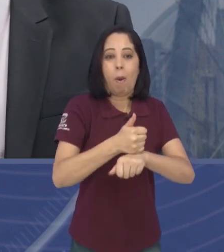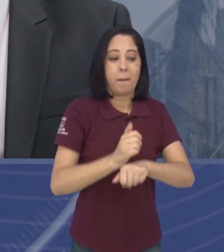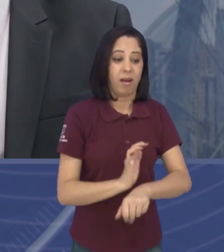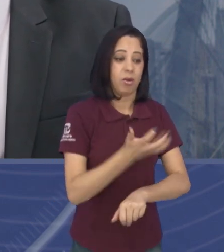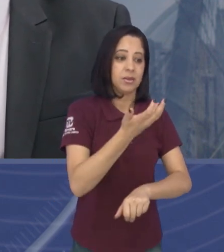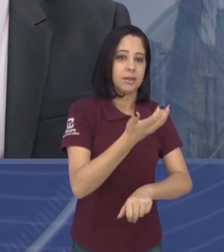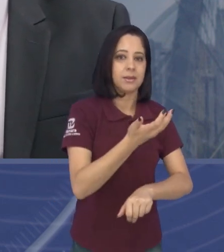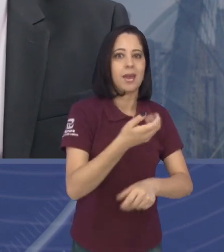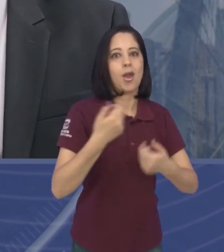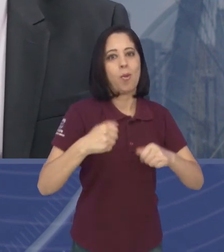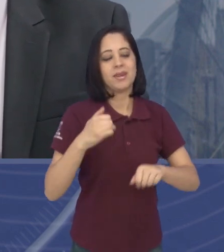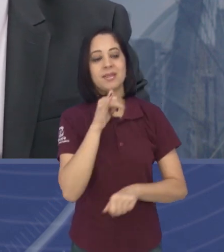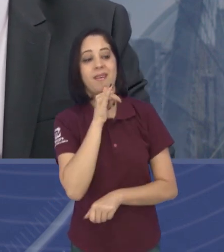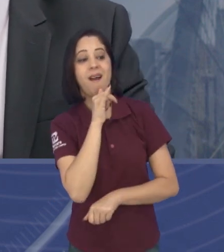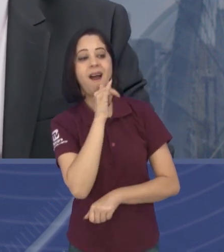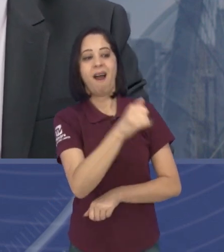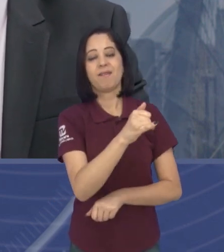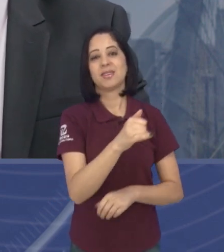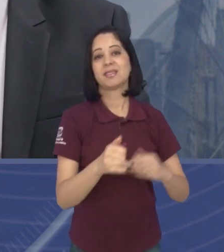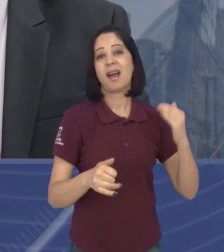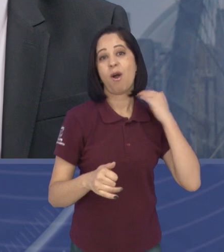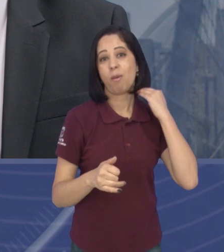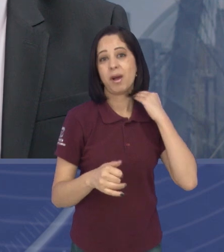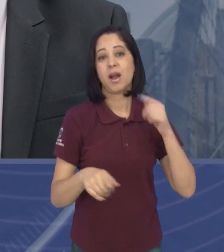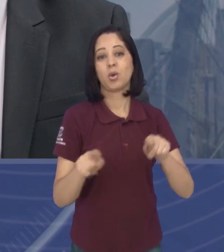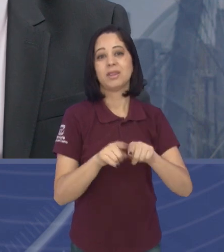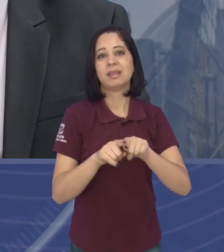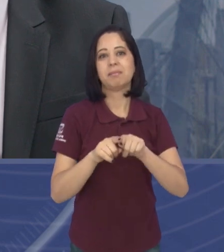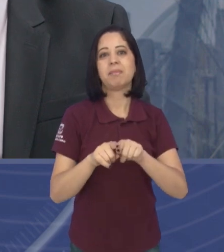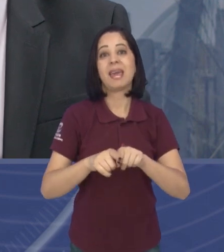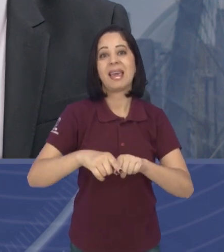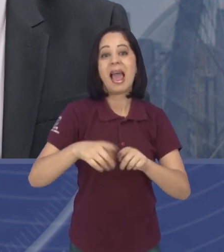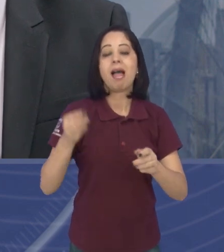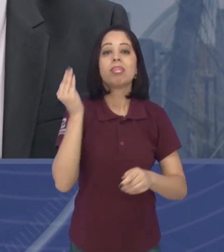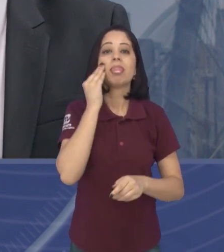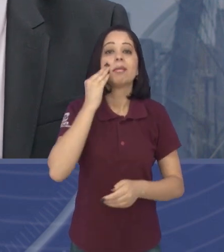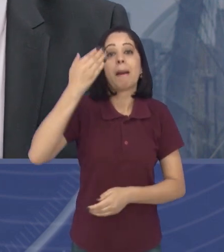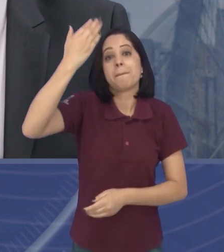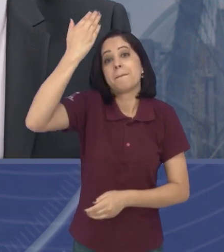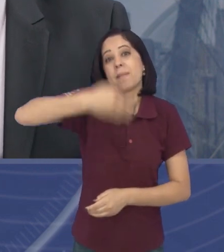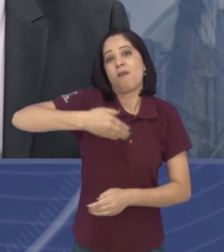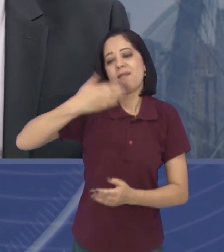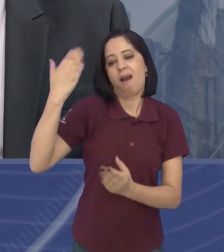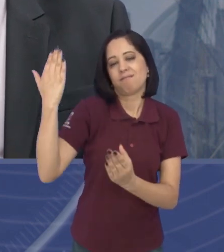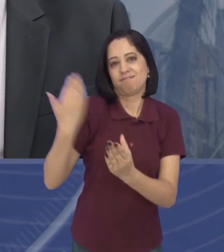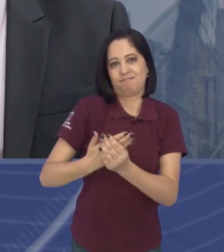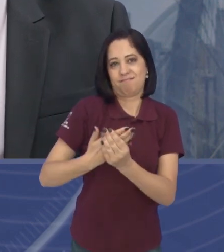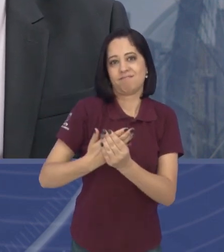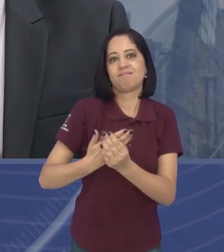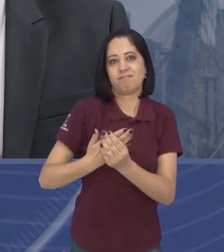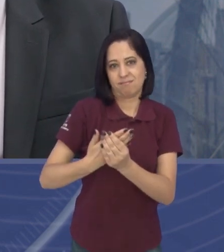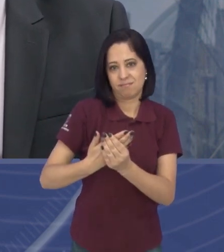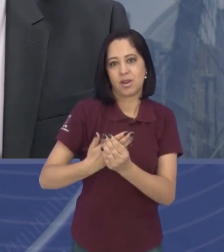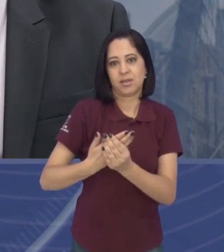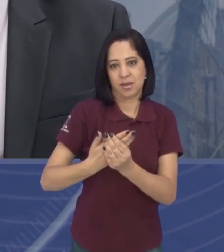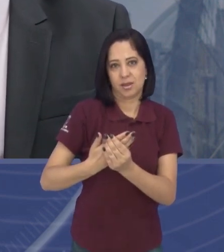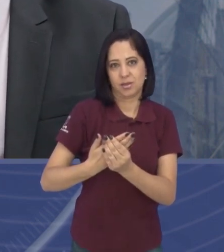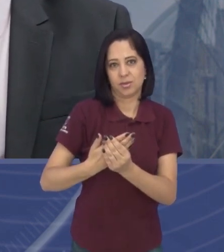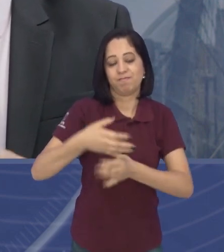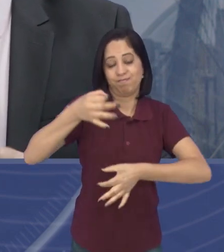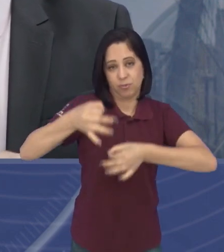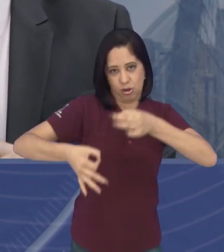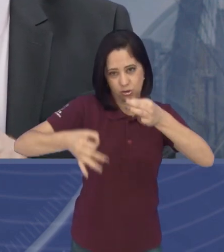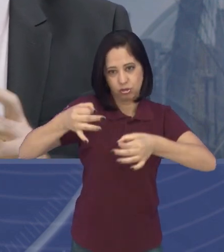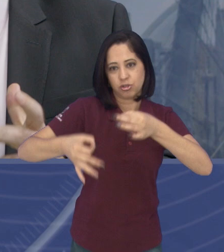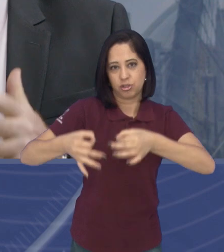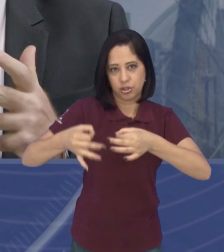acionar a instituição bancária na justiça e tentar provar que houve uma falha no serviço dela. Provado isso na justiça,